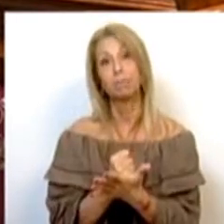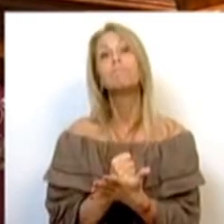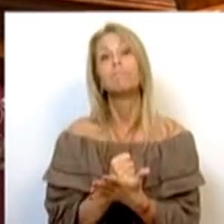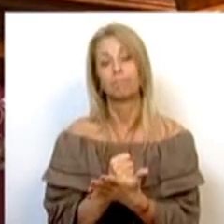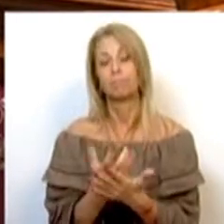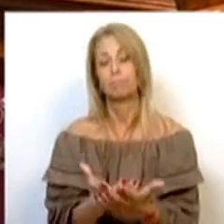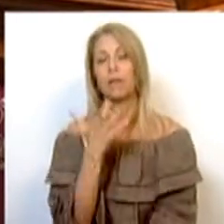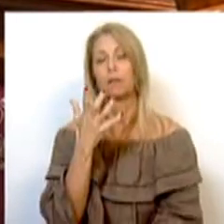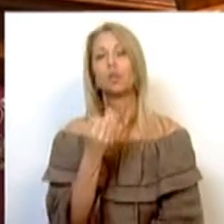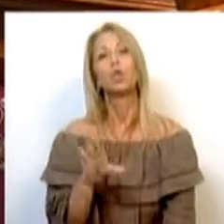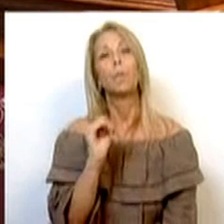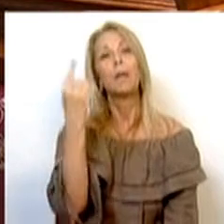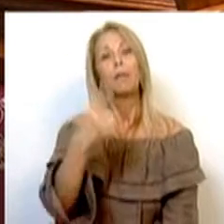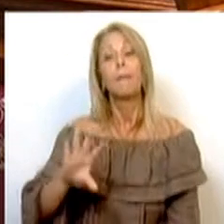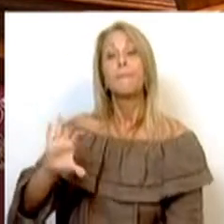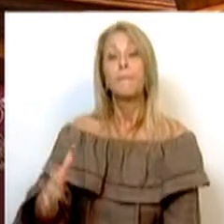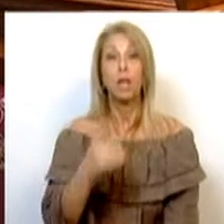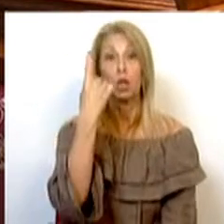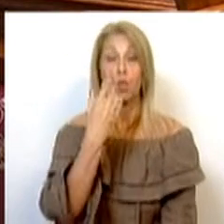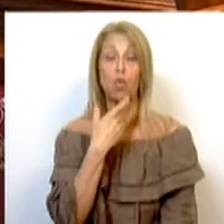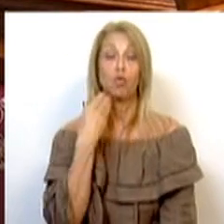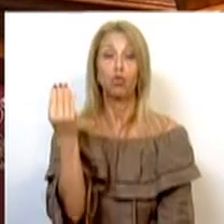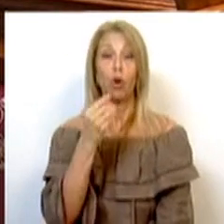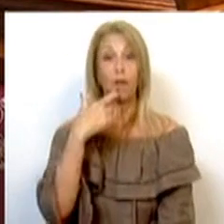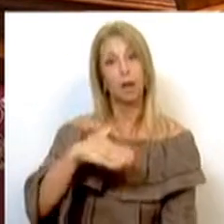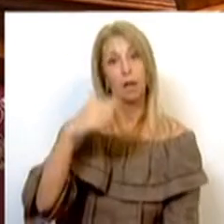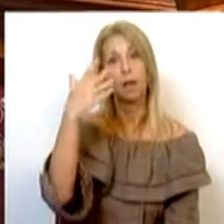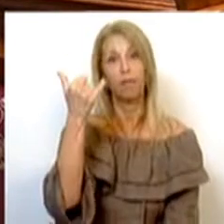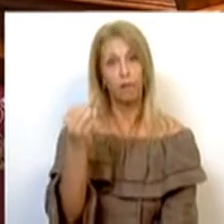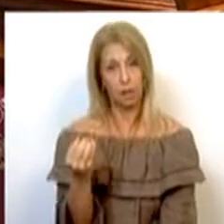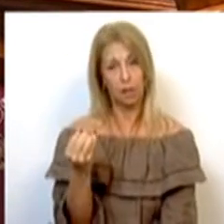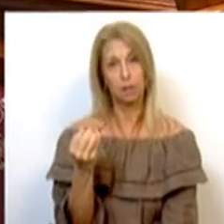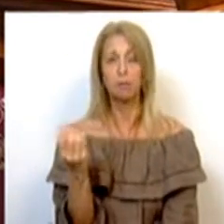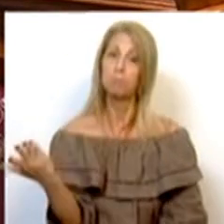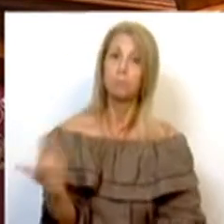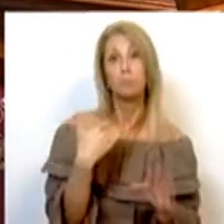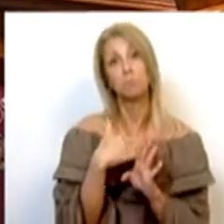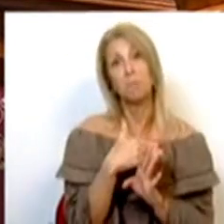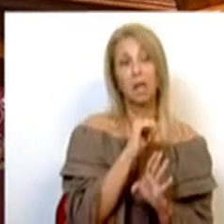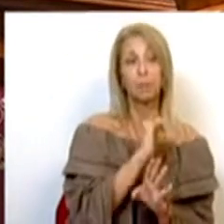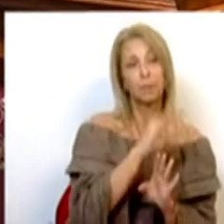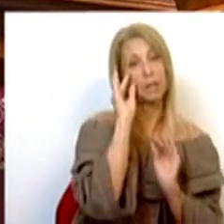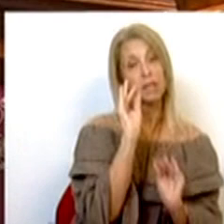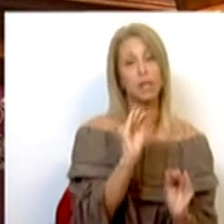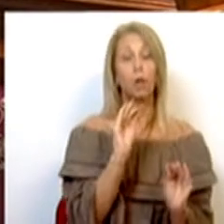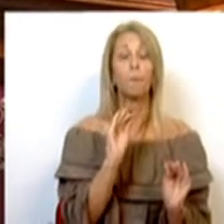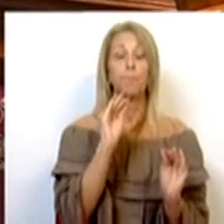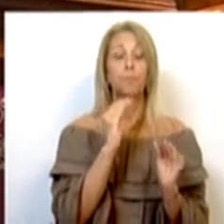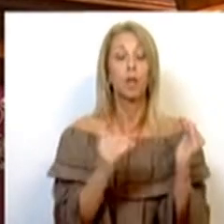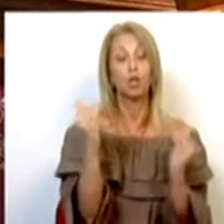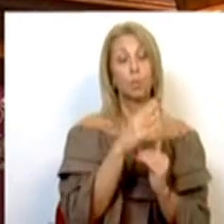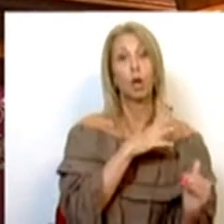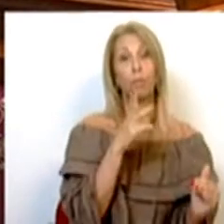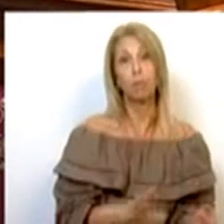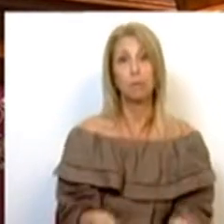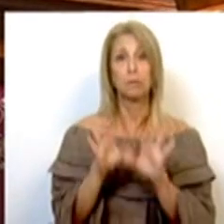Socialista, temos um país onde um jovem de 20 anos frequenta tanto em média o ensino superior em Portugal como qualquer